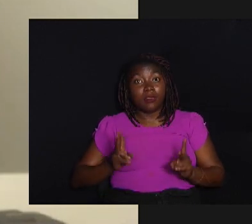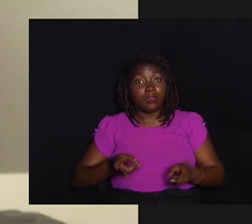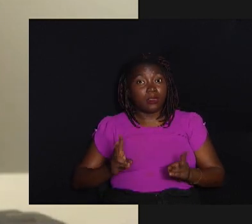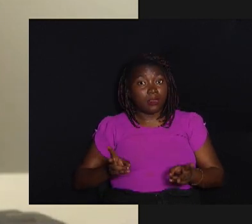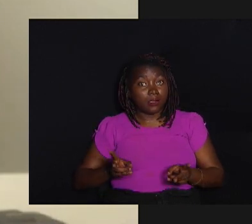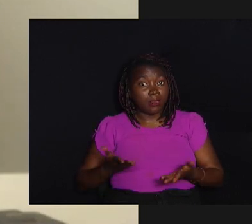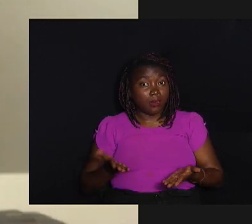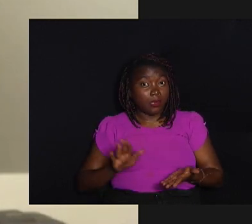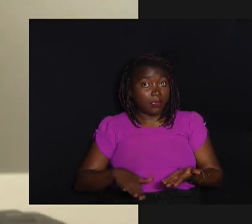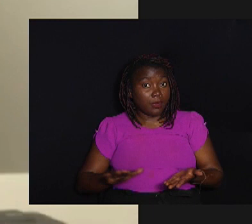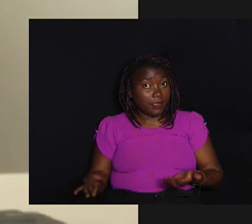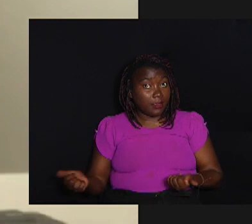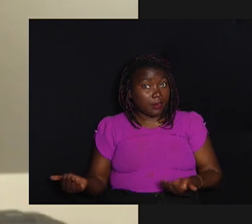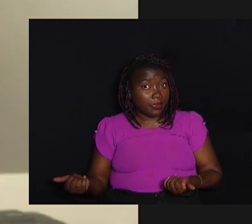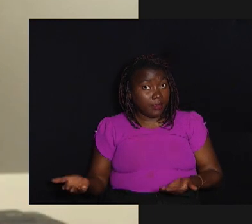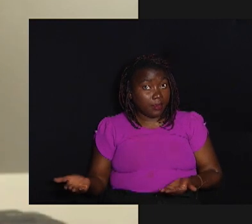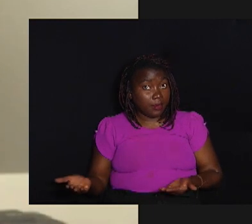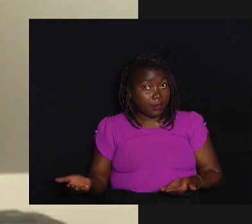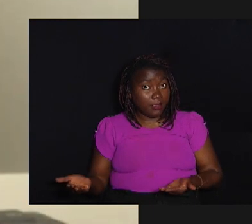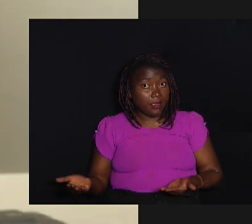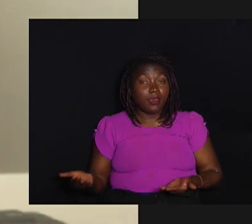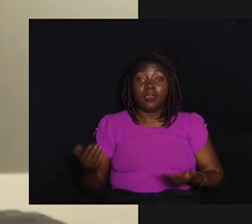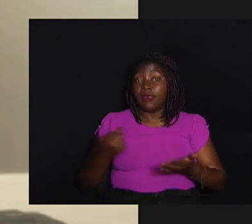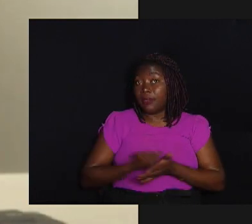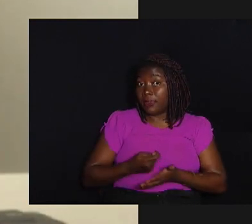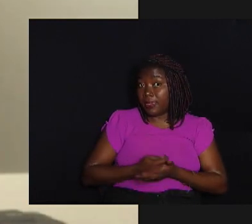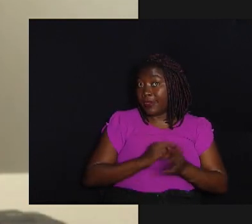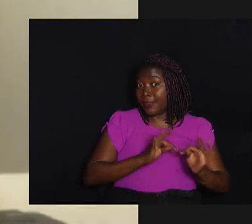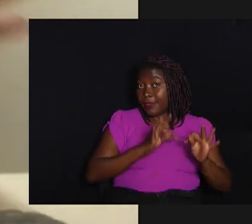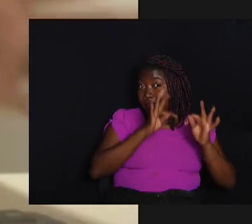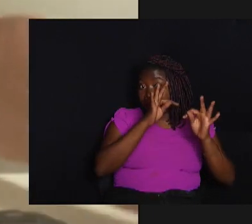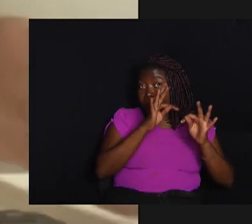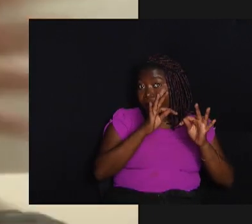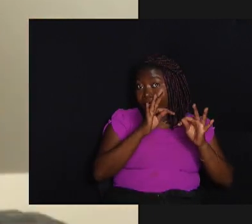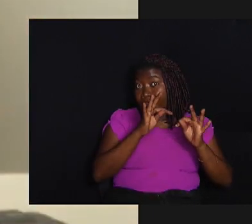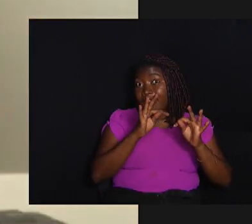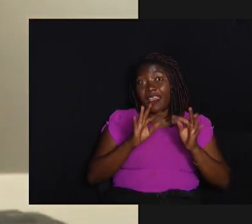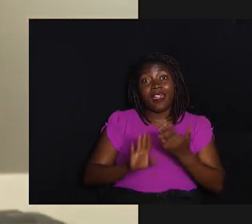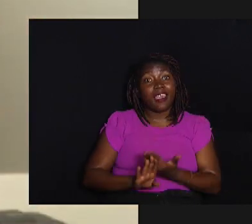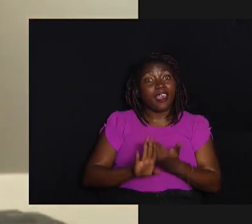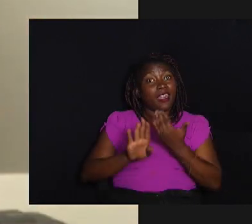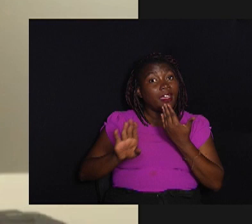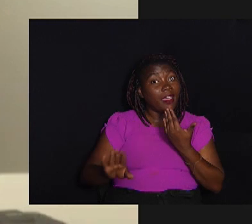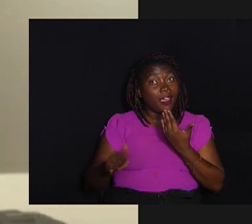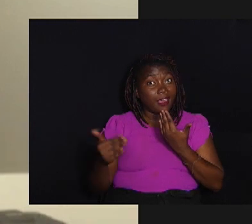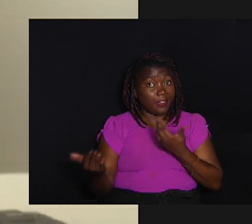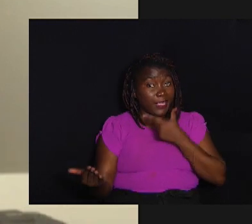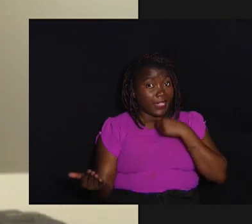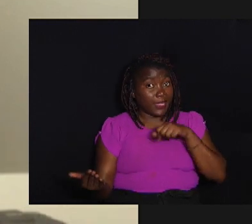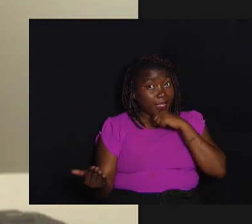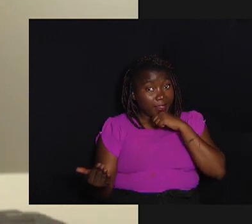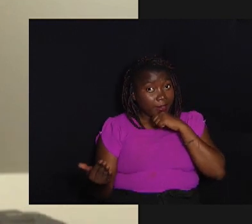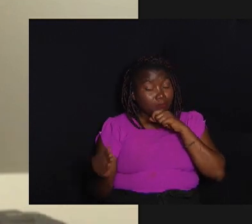essa criança, esse adolescente, né? Se vai ser feito necessário algum tratamento, o afastamento completo do outro genitor. Isso precisa